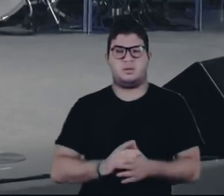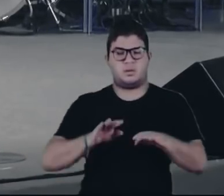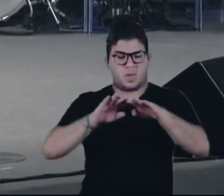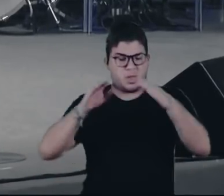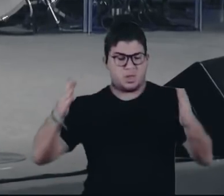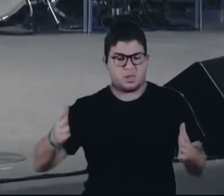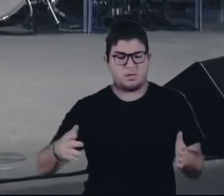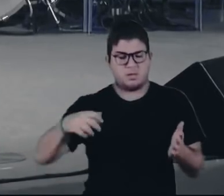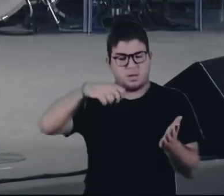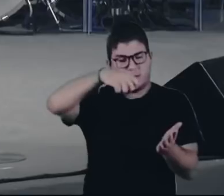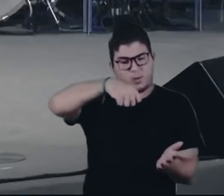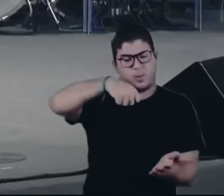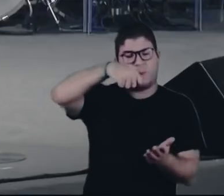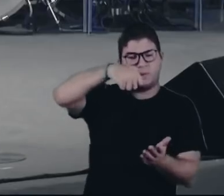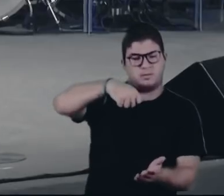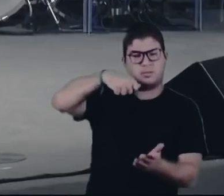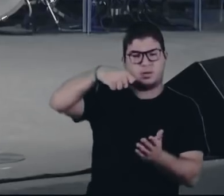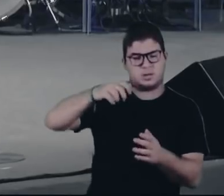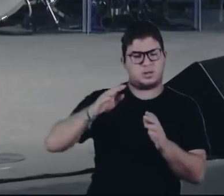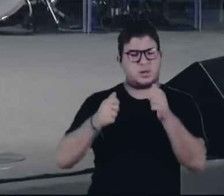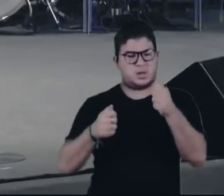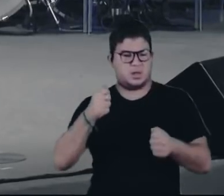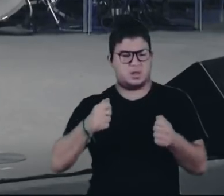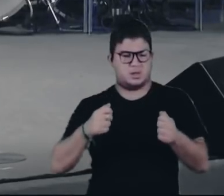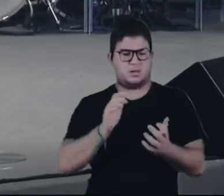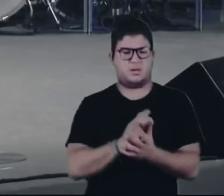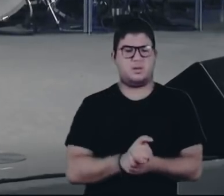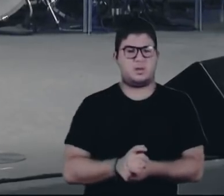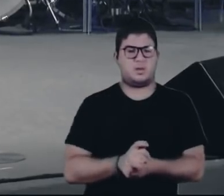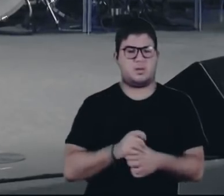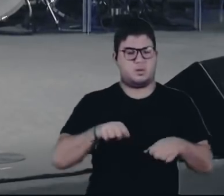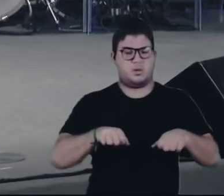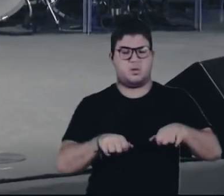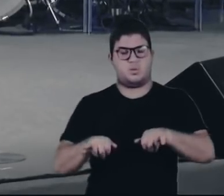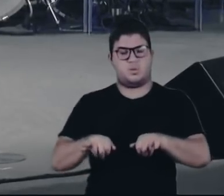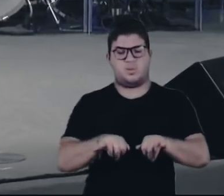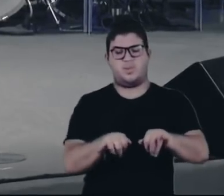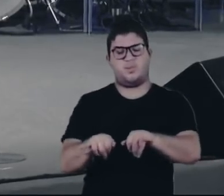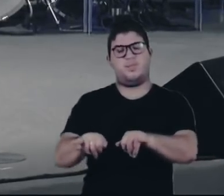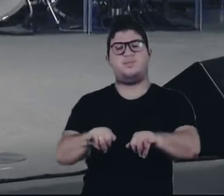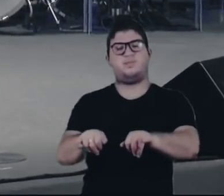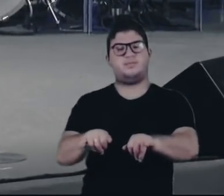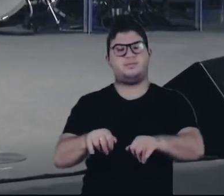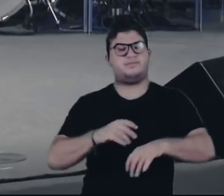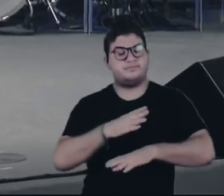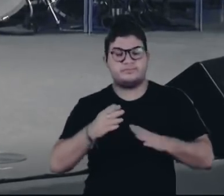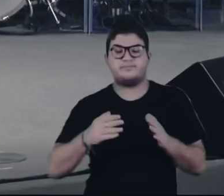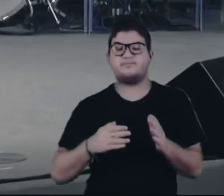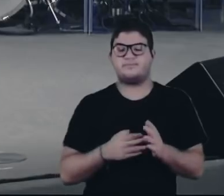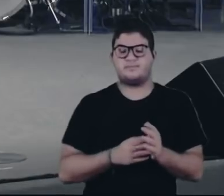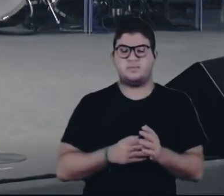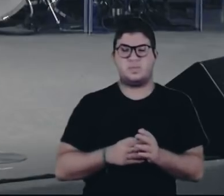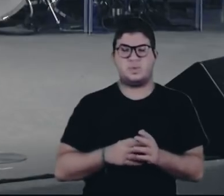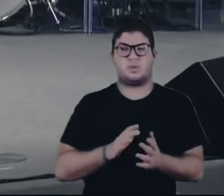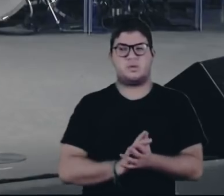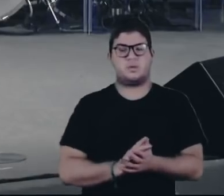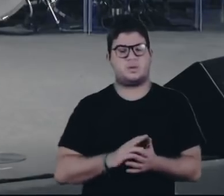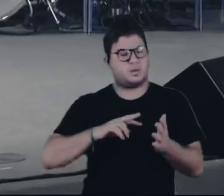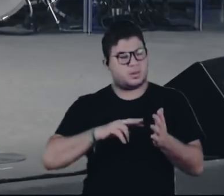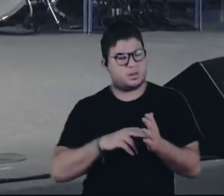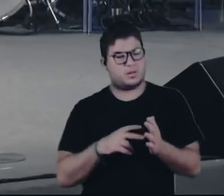sabe? Aquelas malinhas que a gente leva, que tem aquele carrinho que a gente usa para viajar. todas são do mesmo